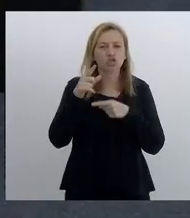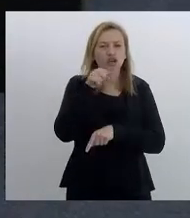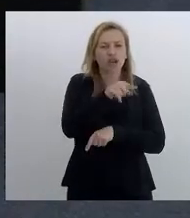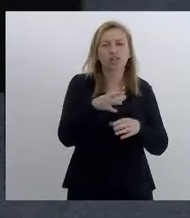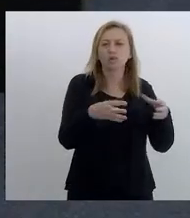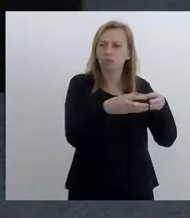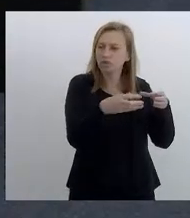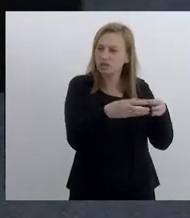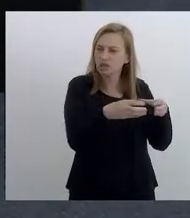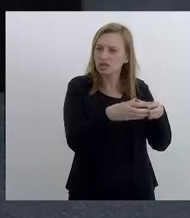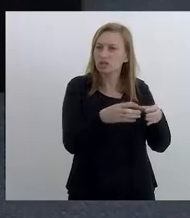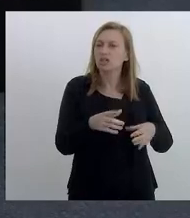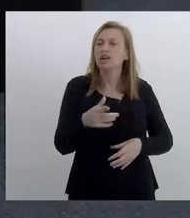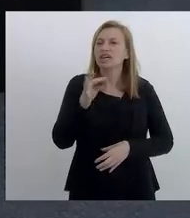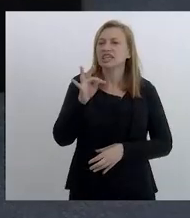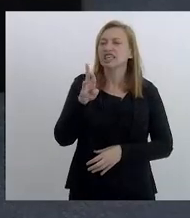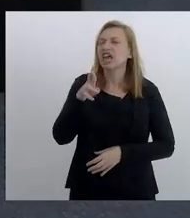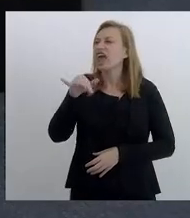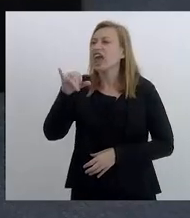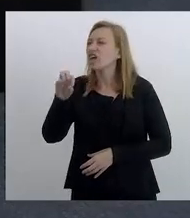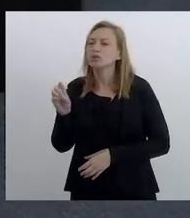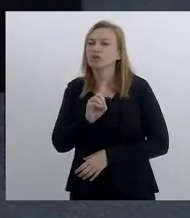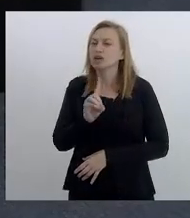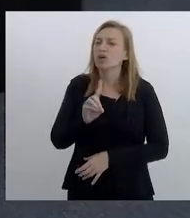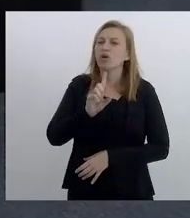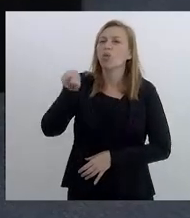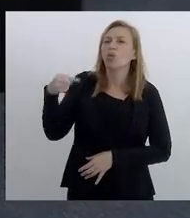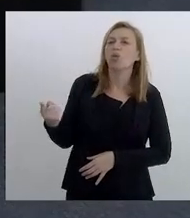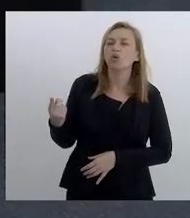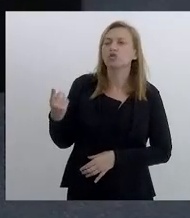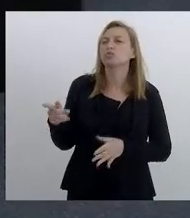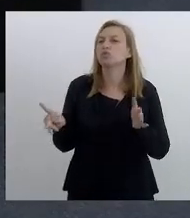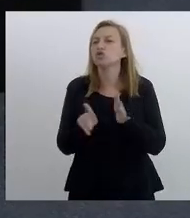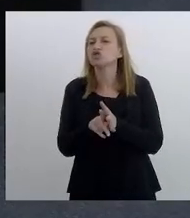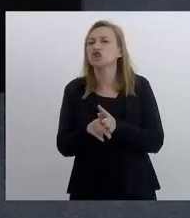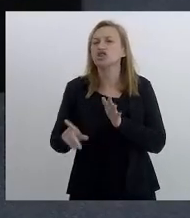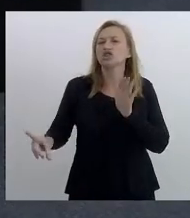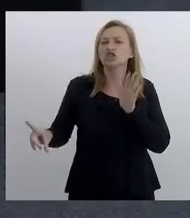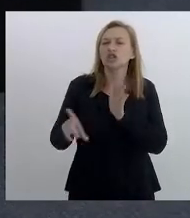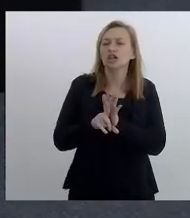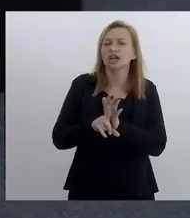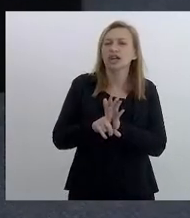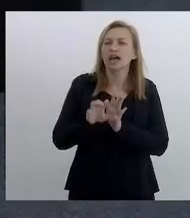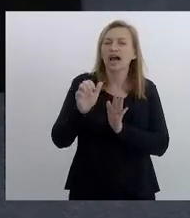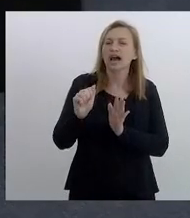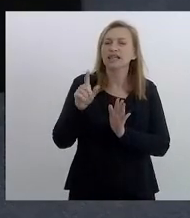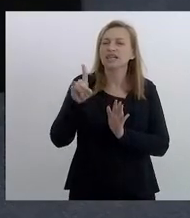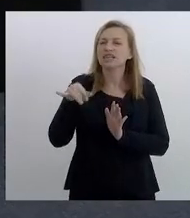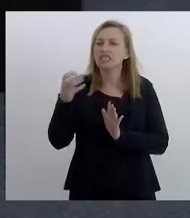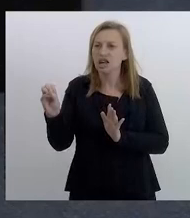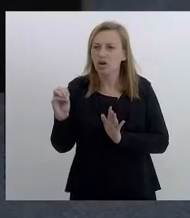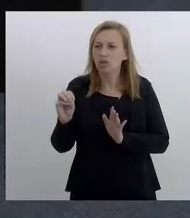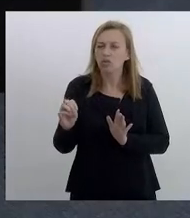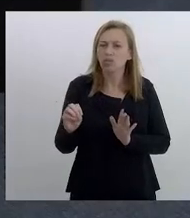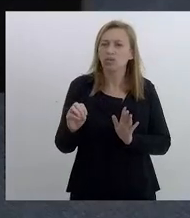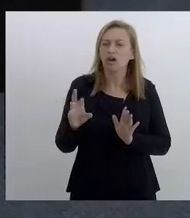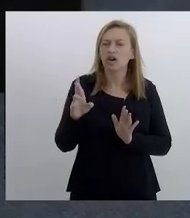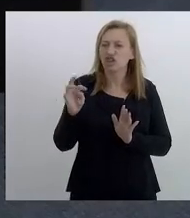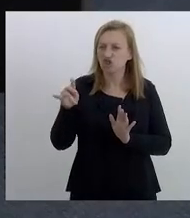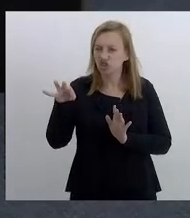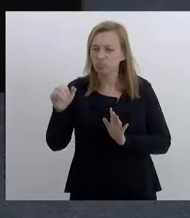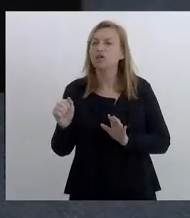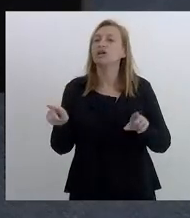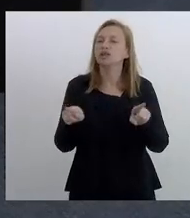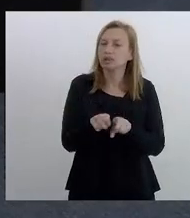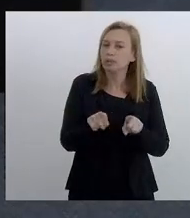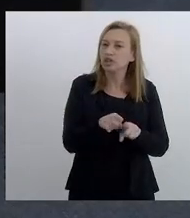Comissaf. Não é do triênio, não, os projetos de lei de adesão ao regime. Nós também estamos